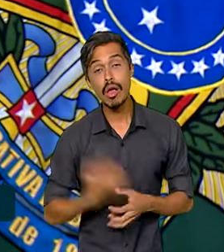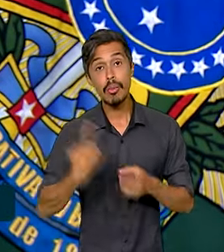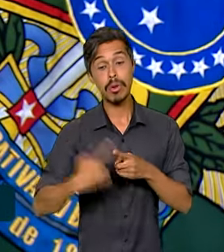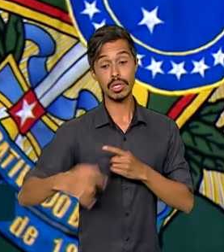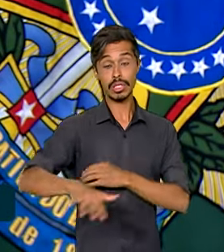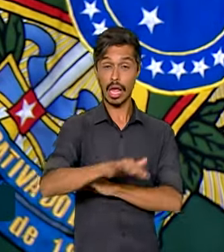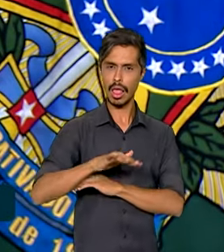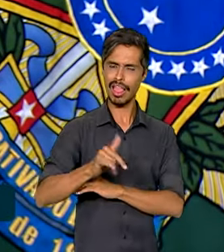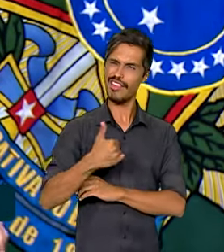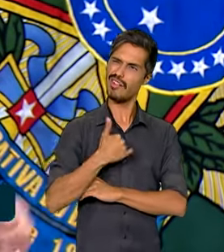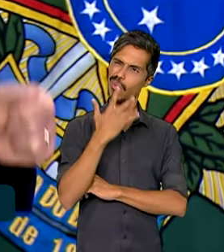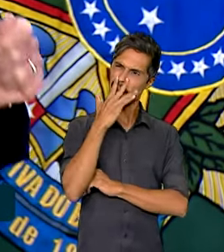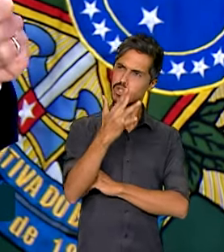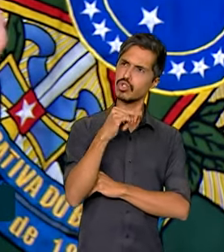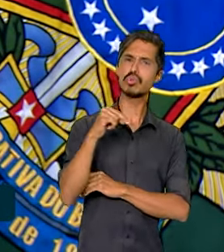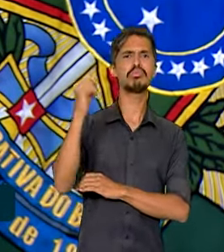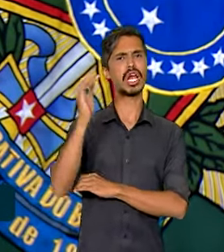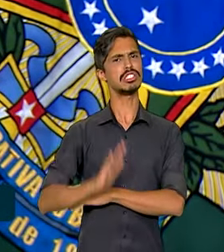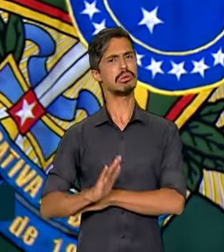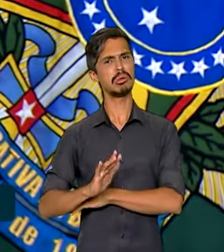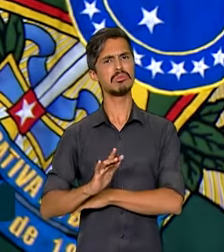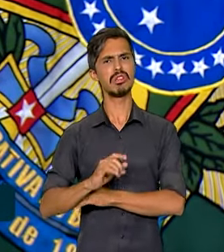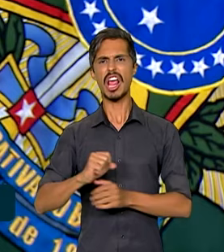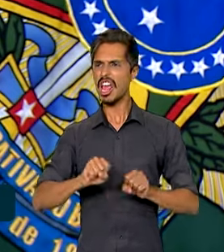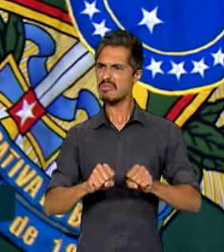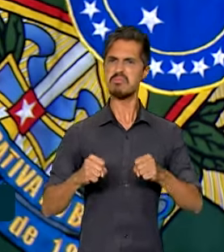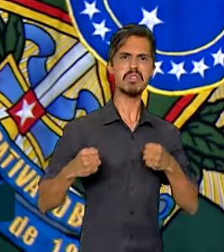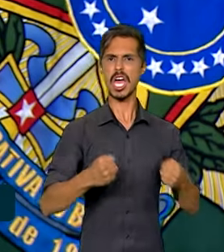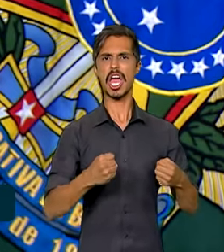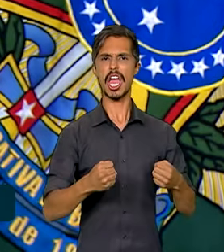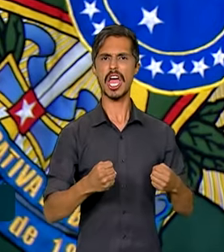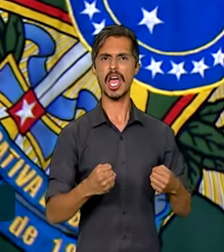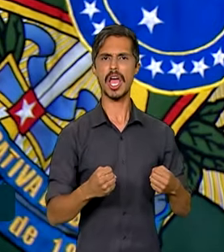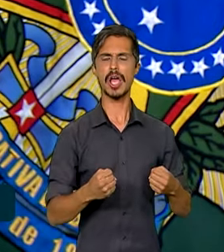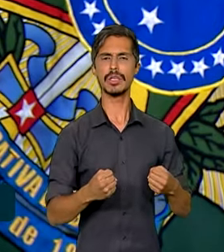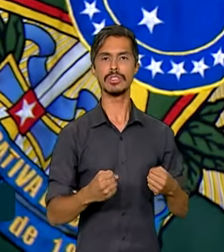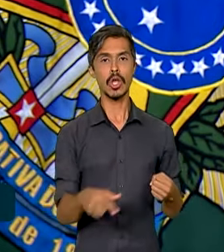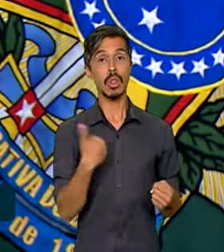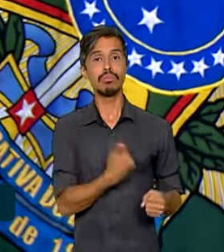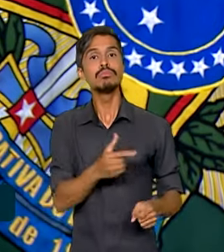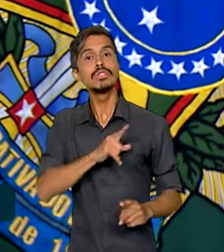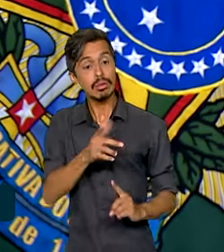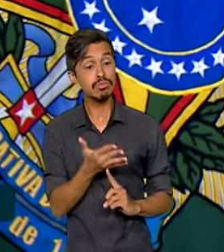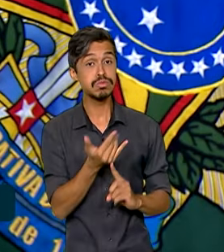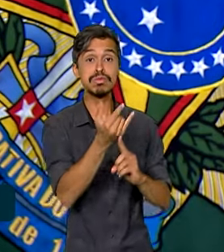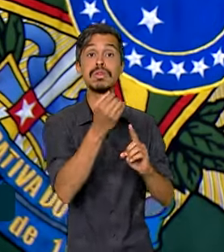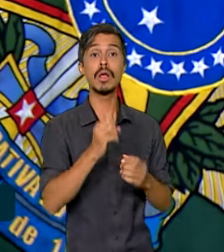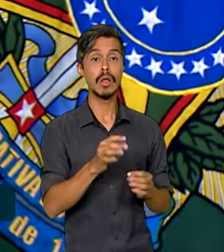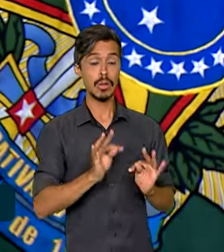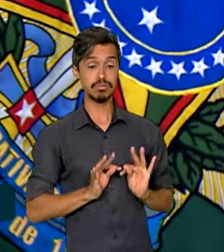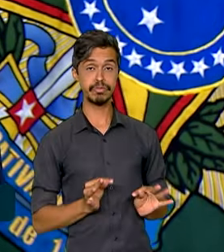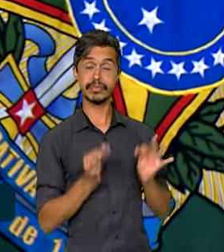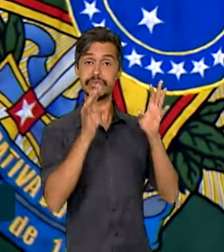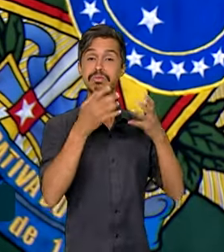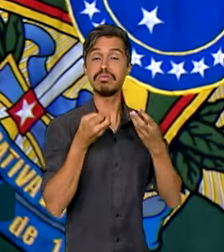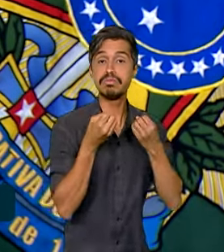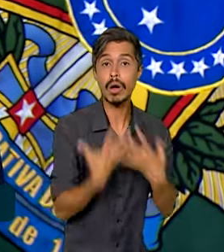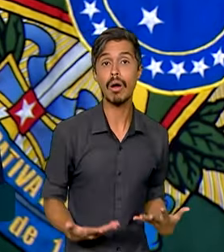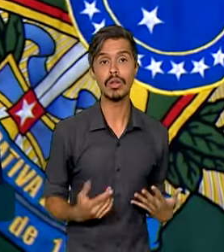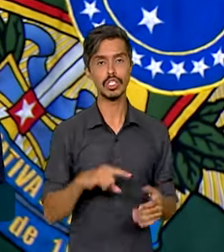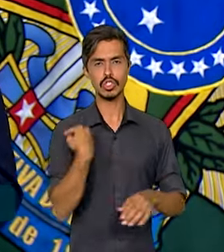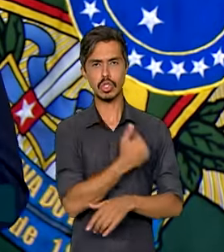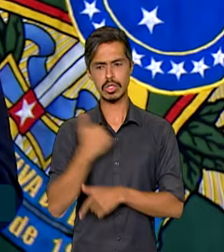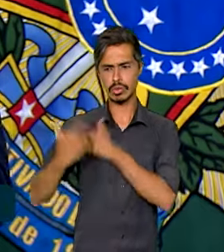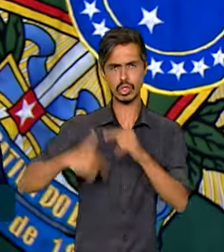área Eu acho que o Brasil é imbatível nós temos tecnologia de sobra temos mão de obra de